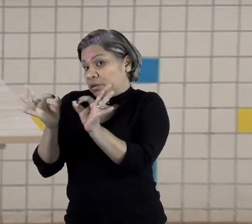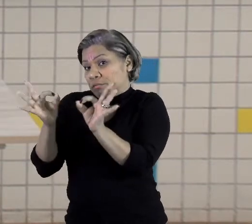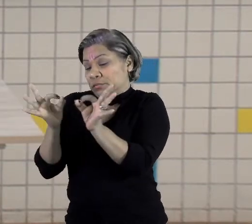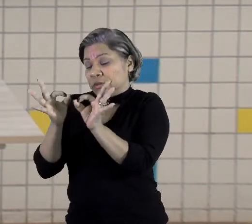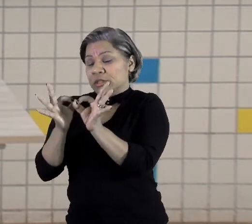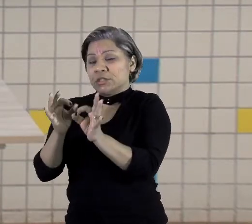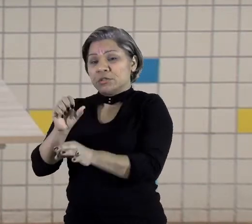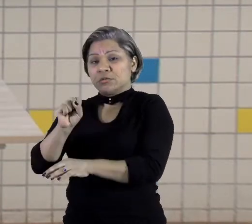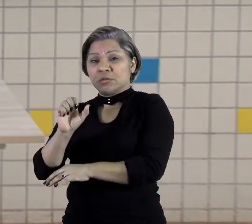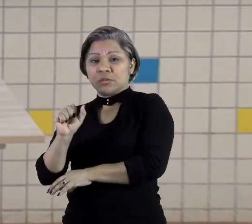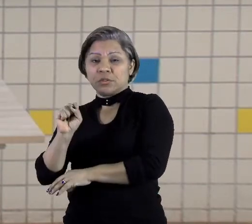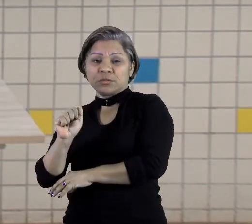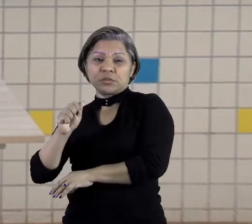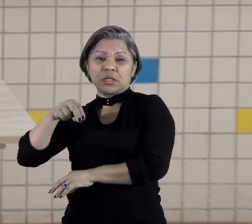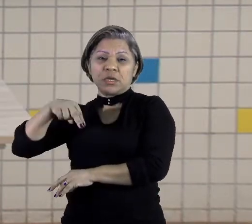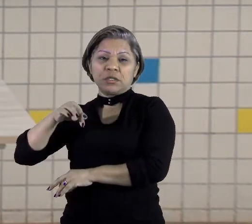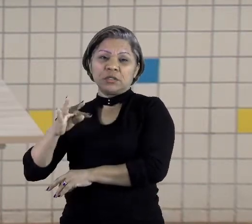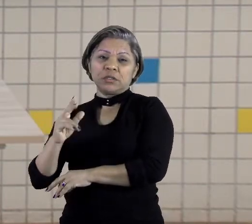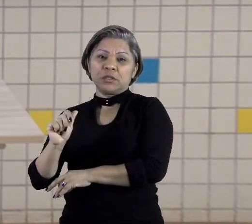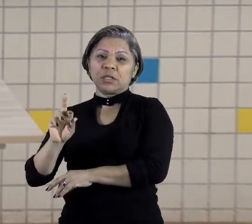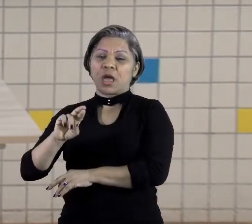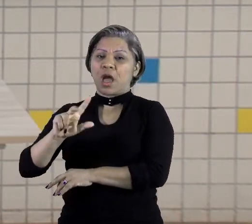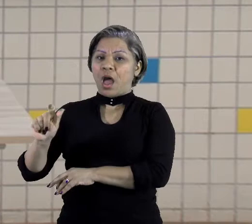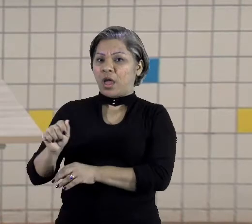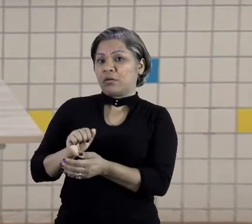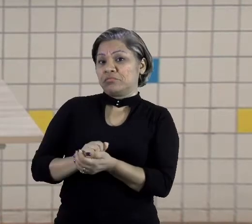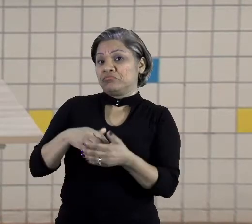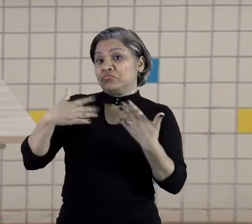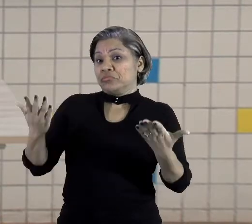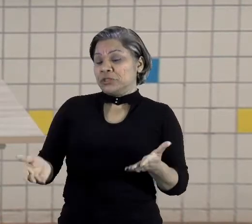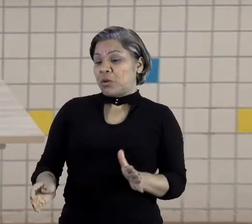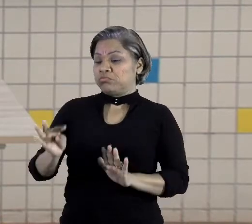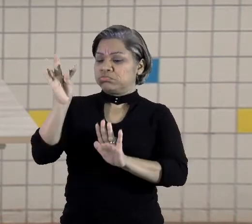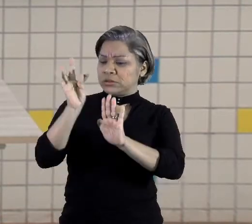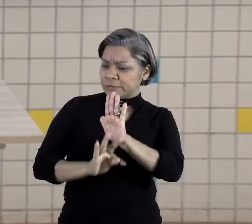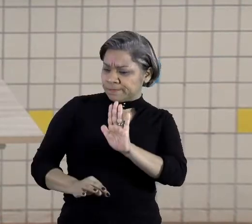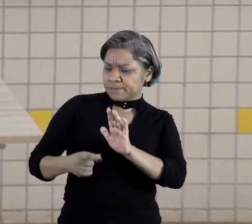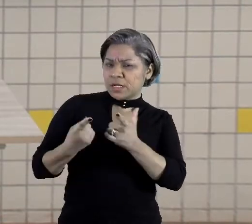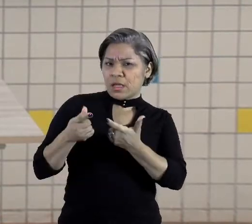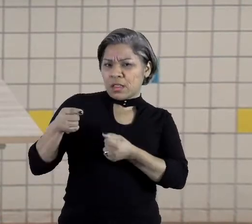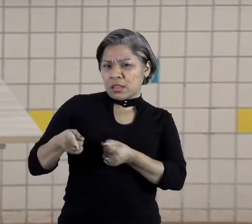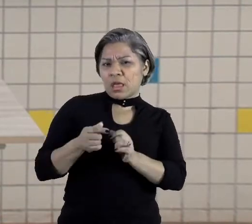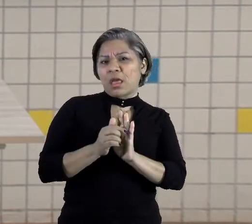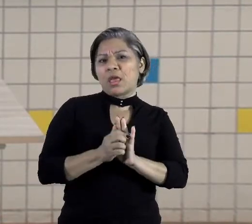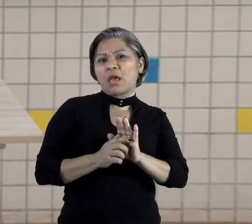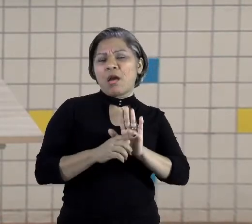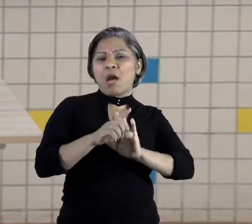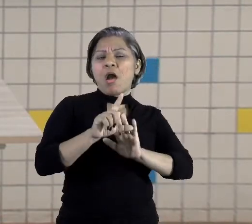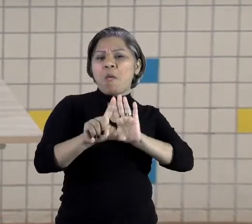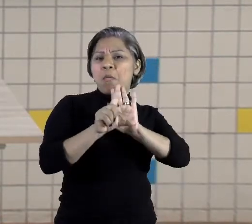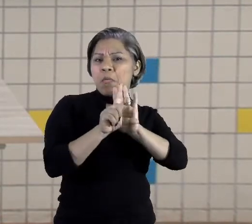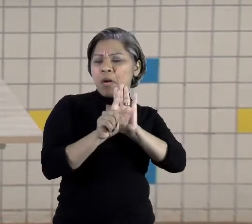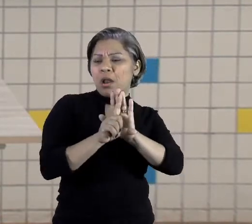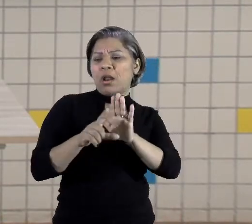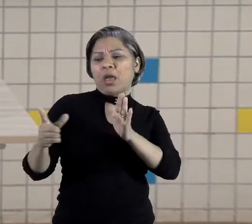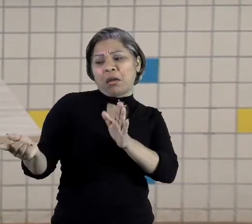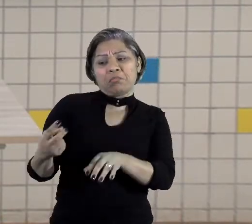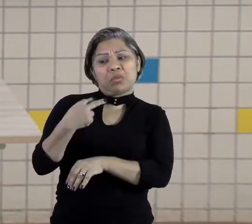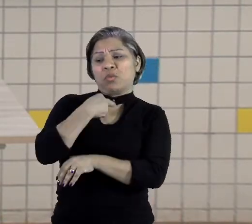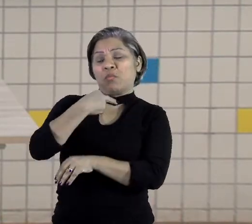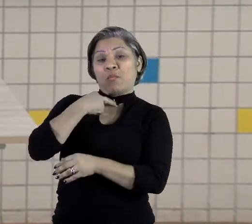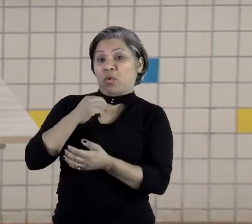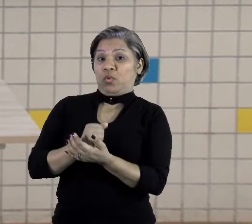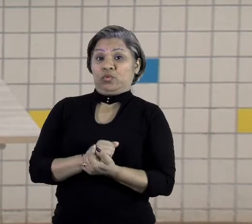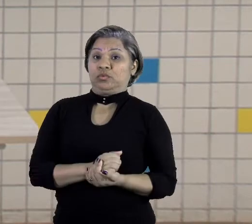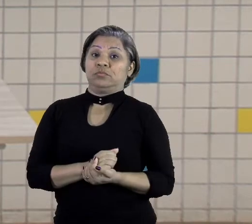governo baixa uma portaria para cada região dizendo qual é o período que não pode, que é o vazio sanitário. Por que não pode? Porque vai surgir